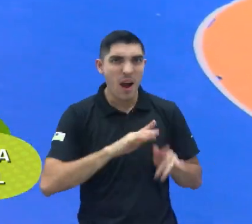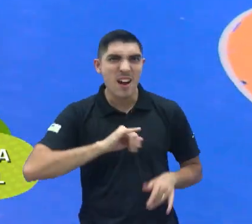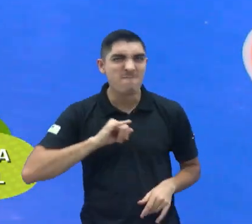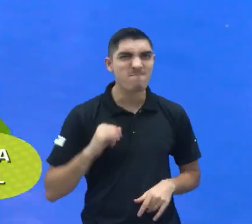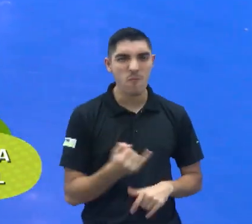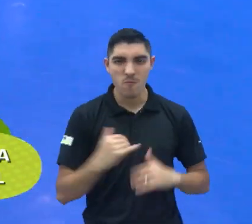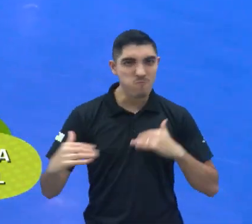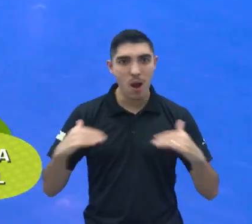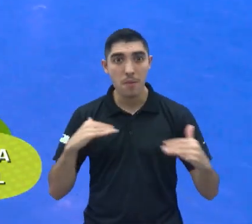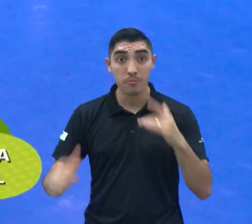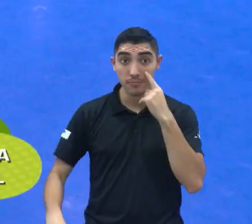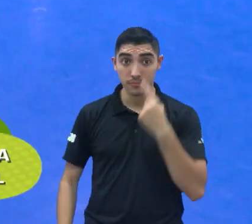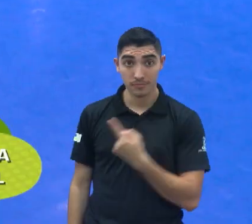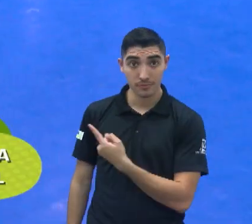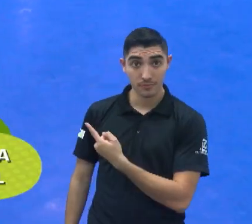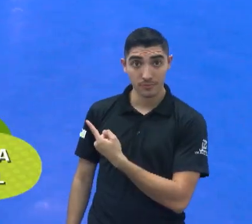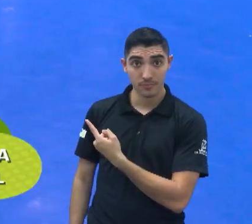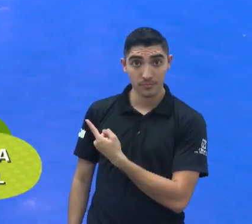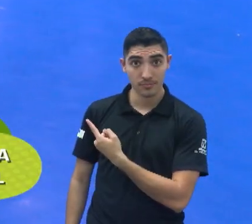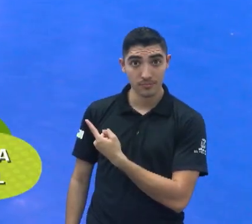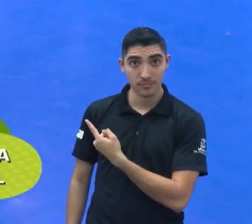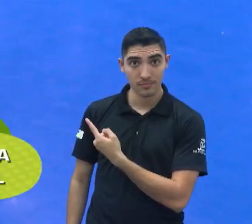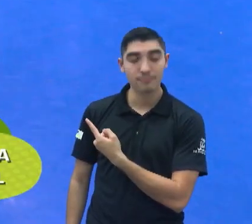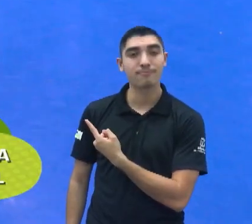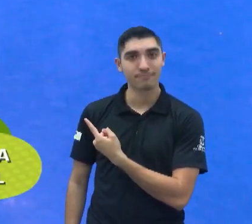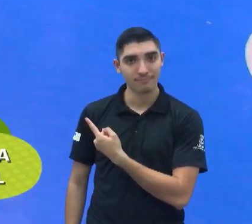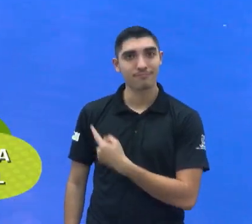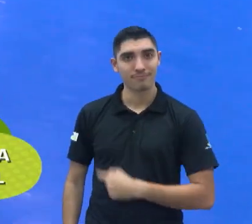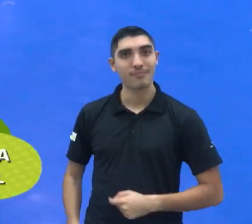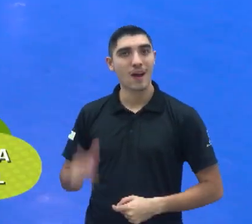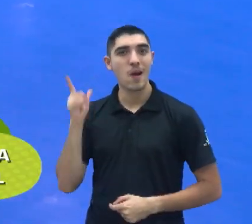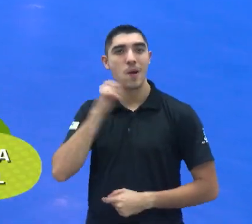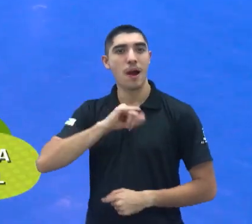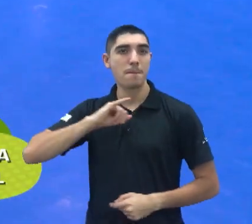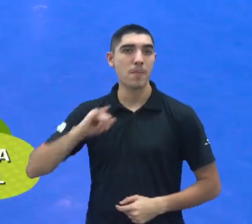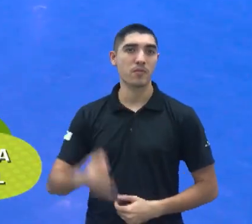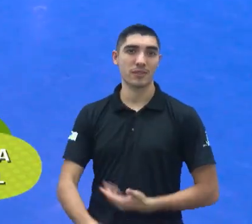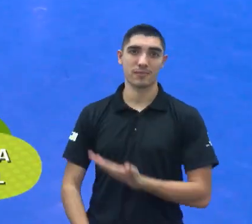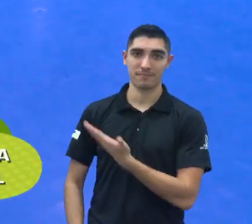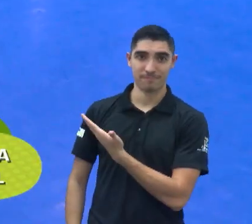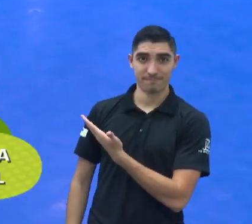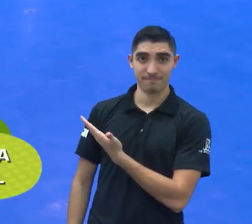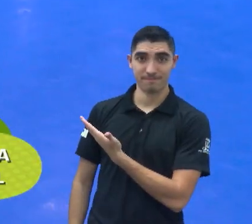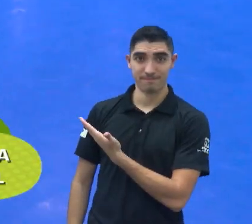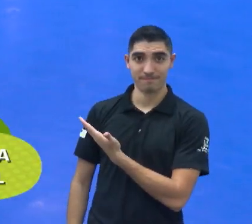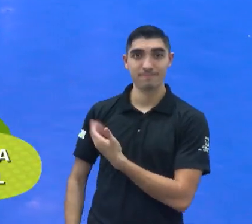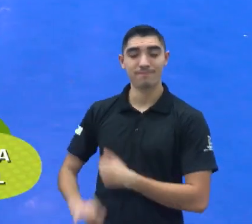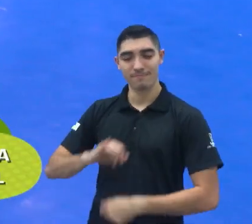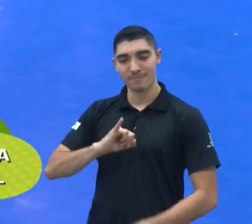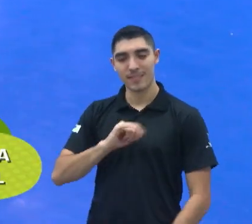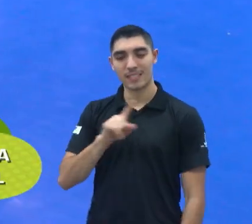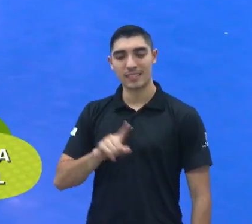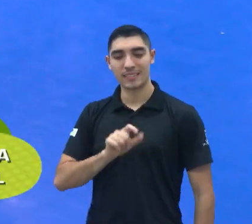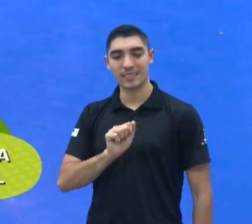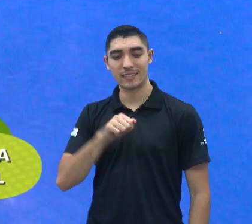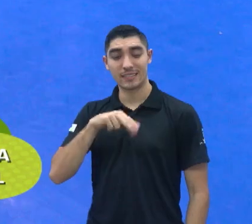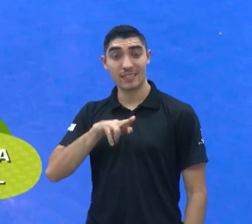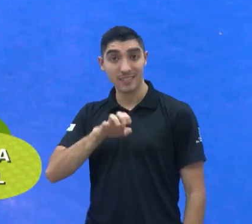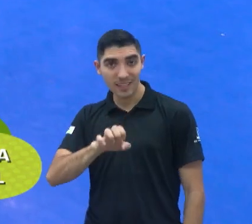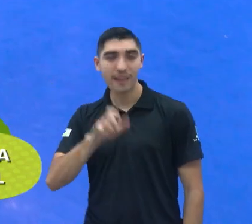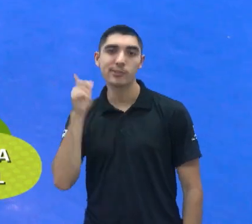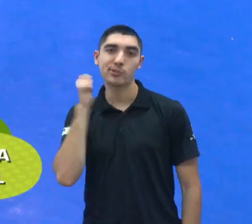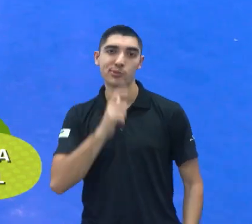neste cruzamento de Gustavo, Isaac chegou para completar e colocar os visitantes novamente em vantagem,